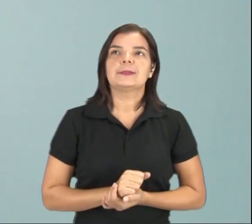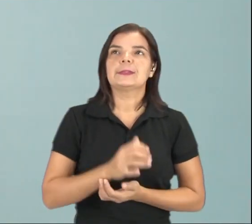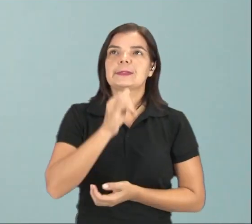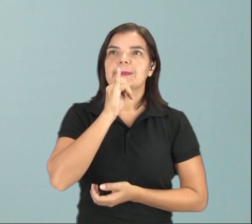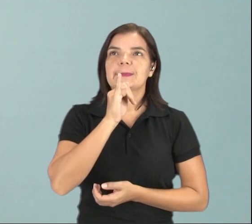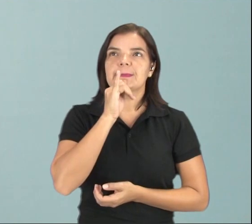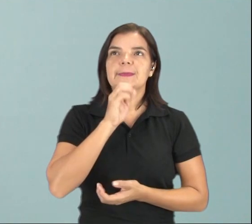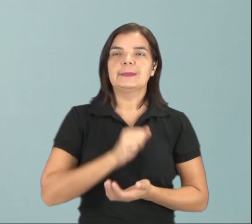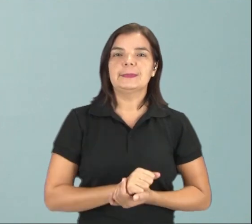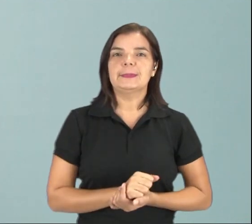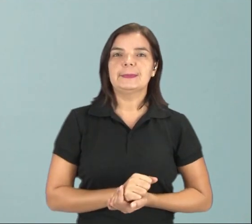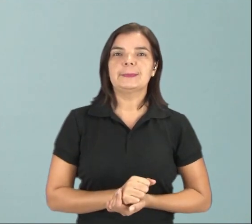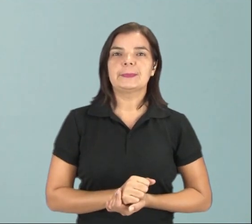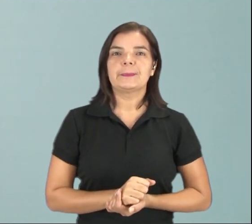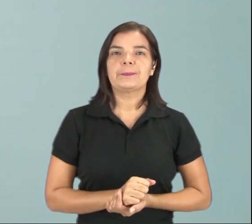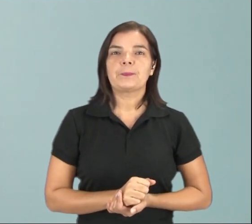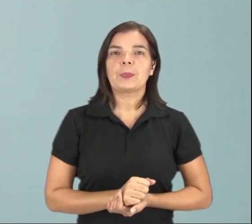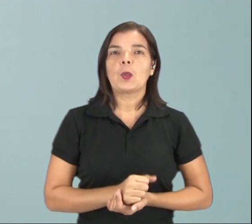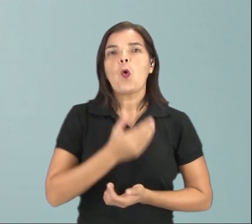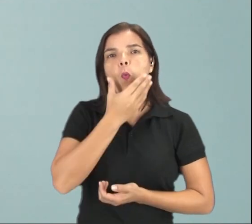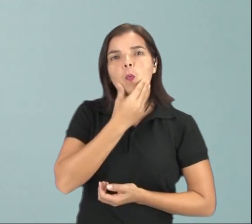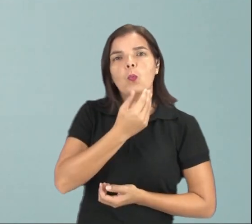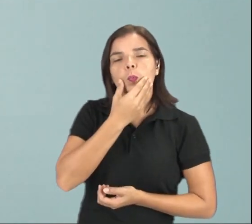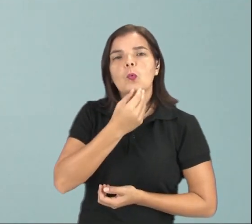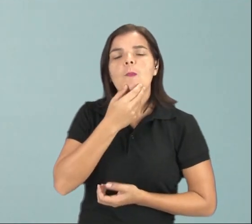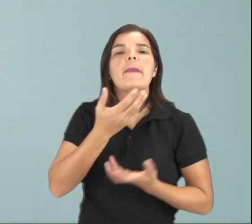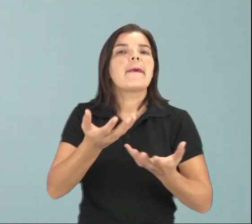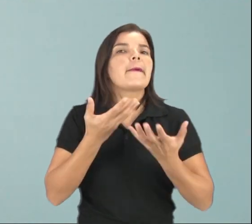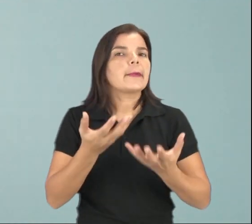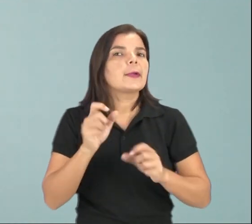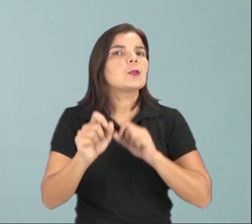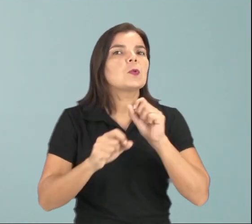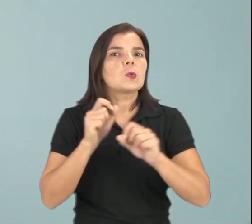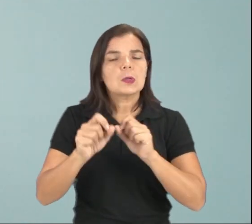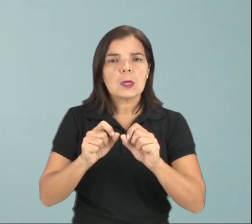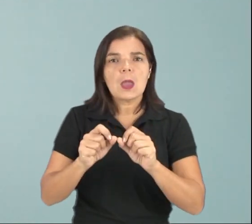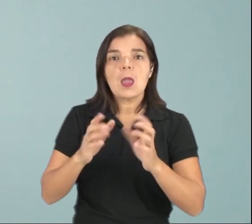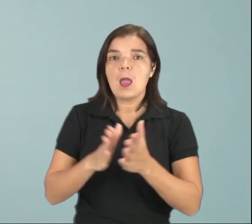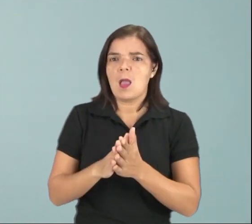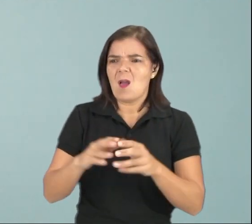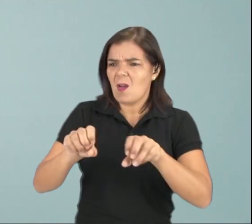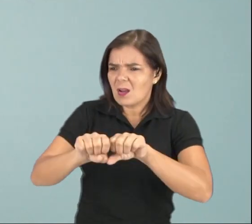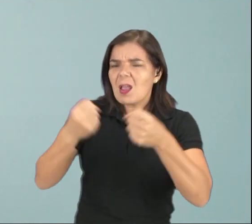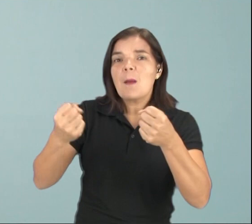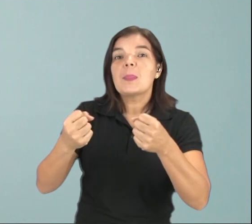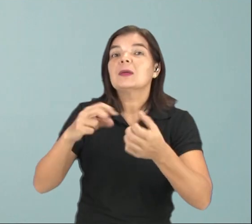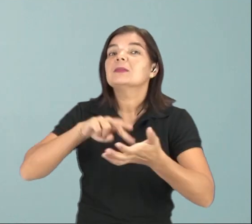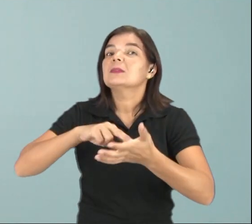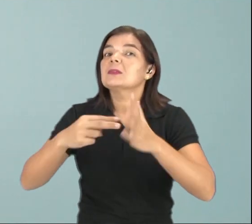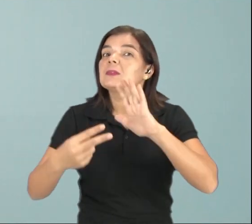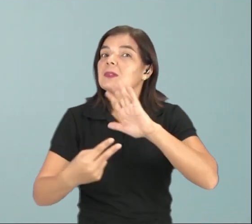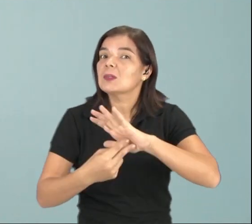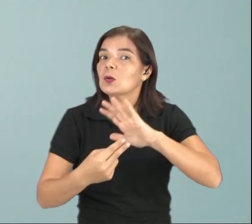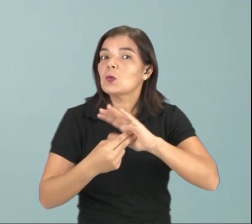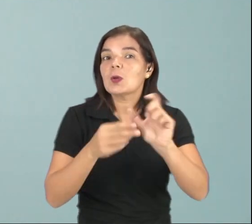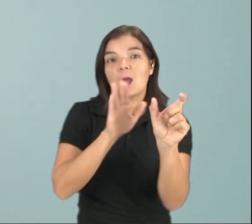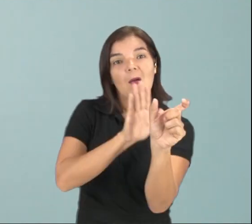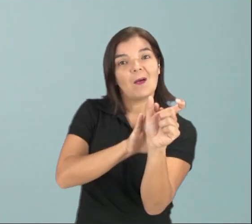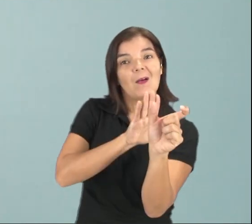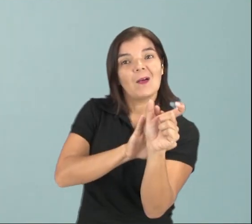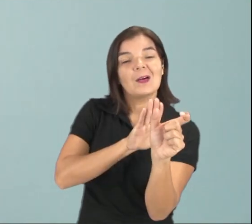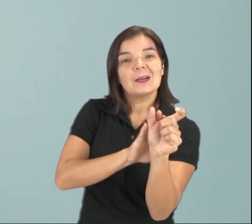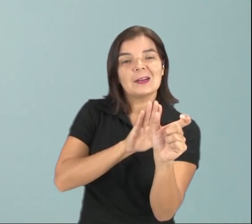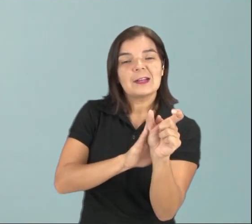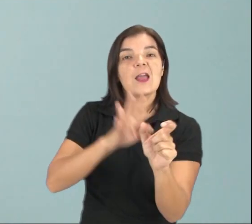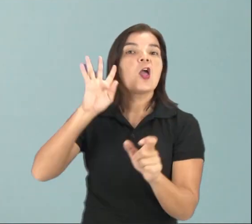No caso, o rapaz aí queria fazer menção a quebrar galho no sentido figurado, ou